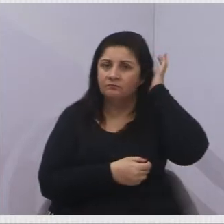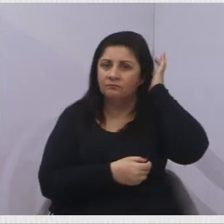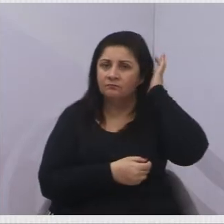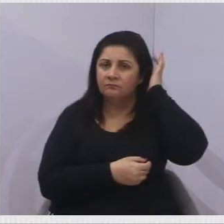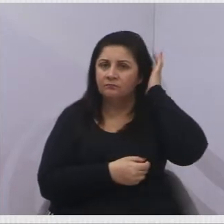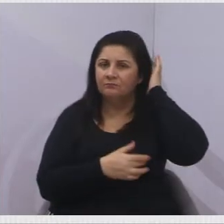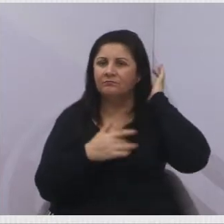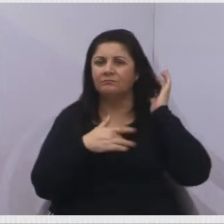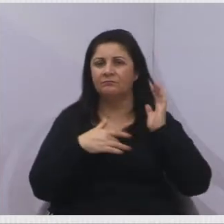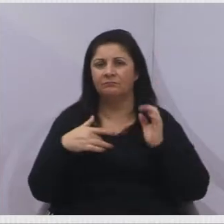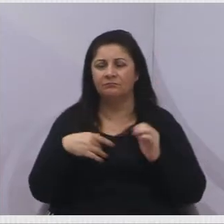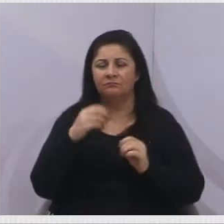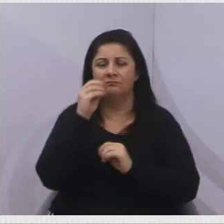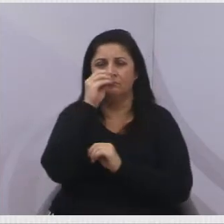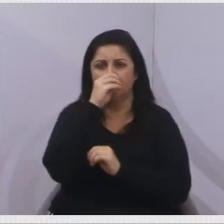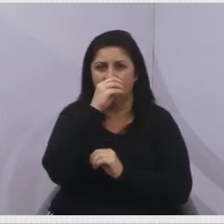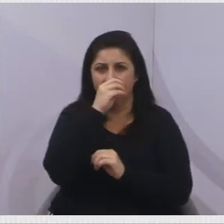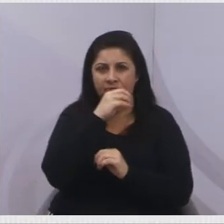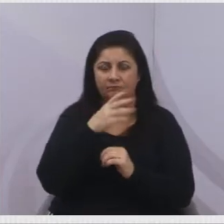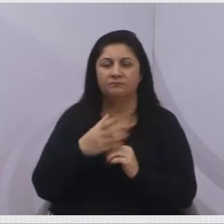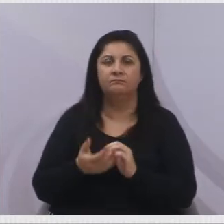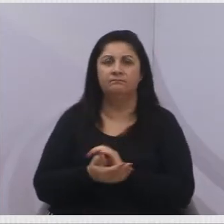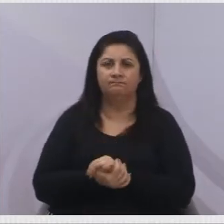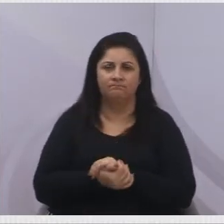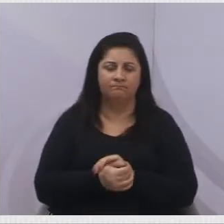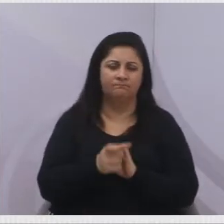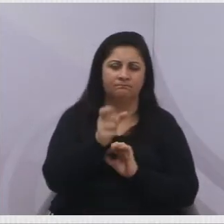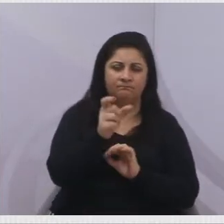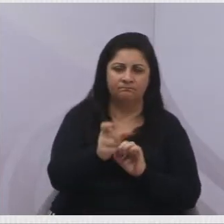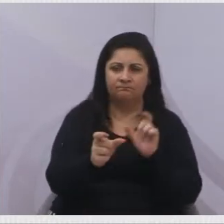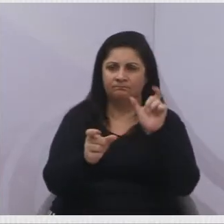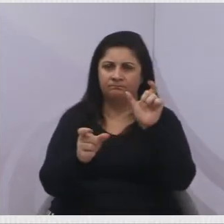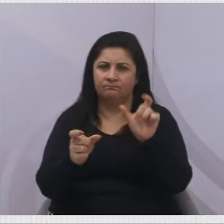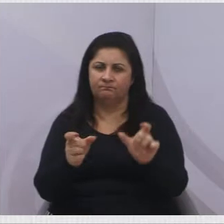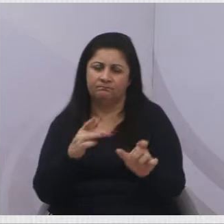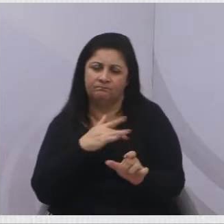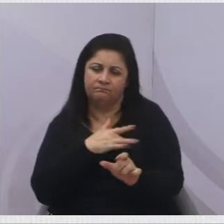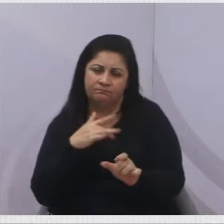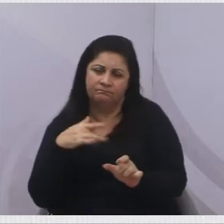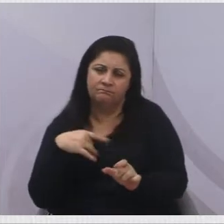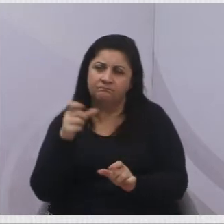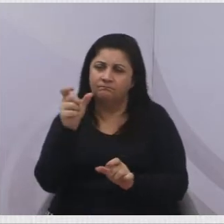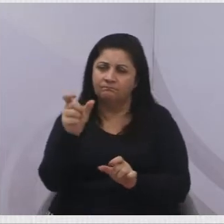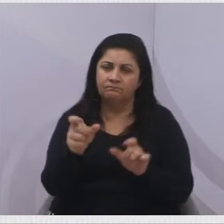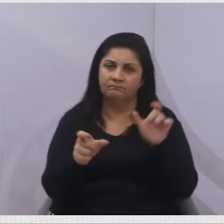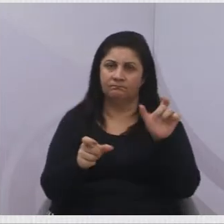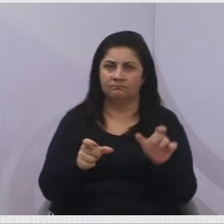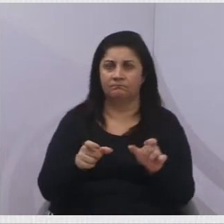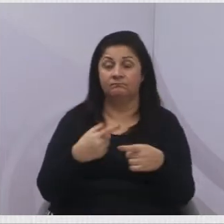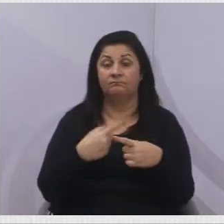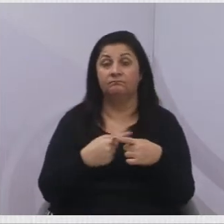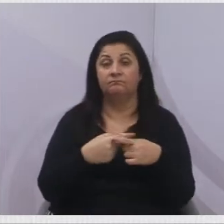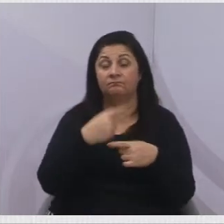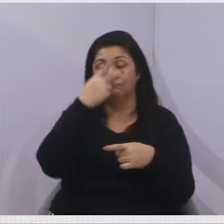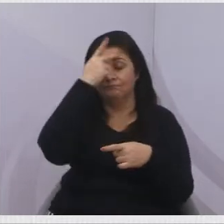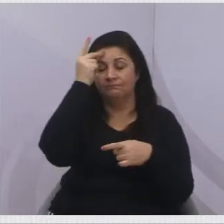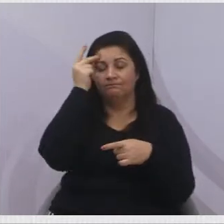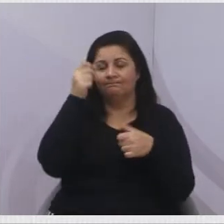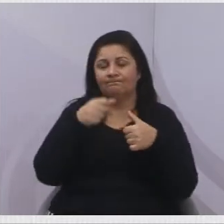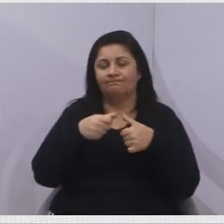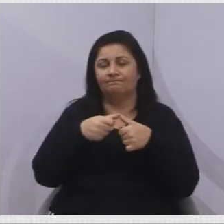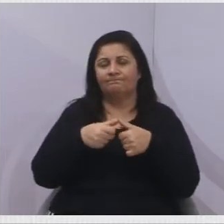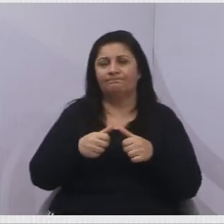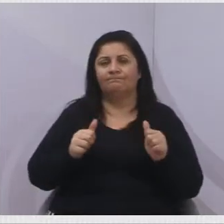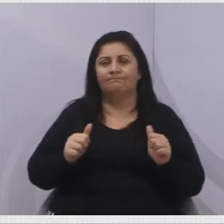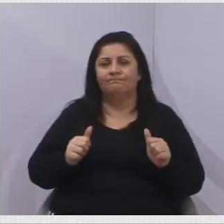biológico, né, do ponto de vista individual, de saúde individual, porque são pacientes